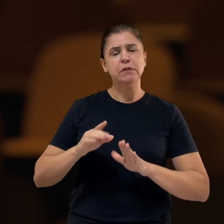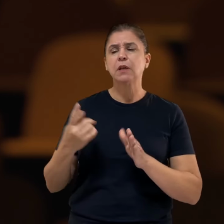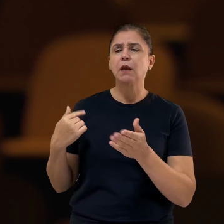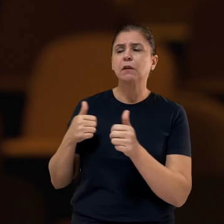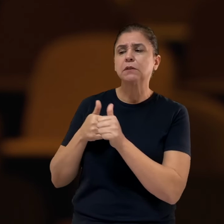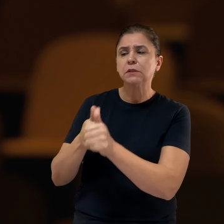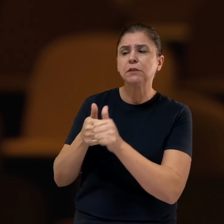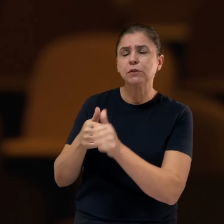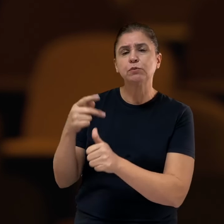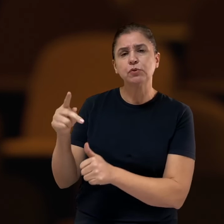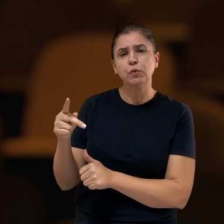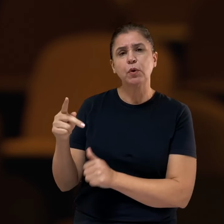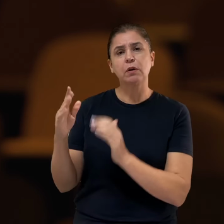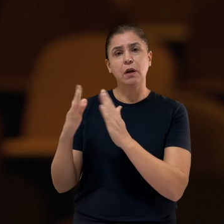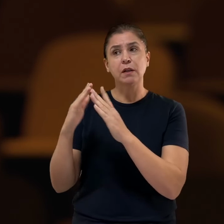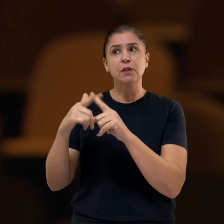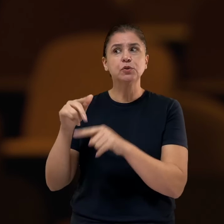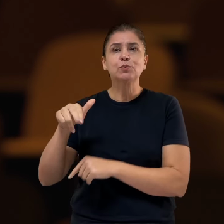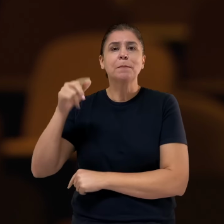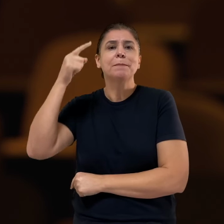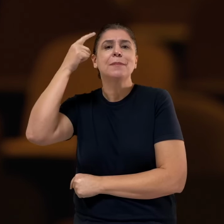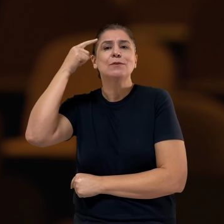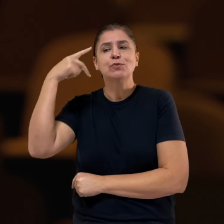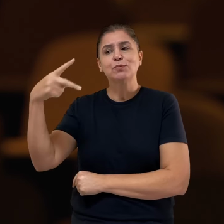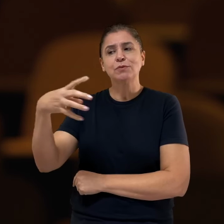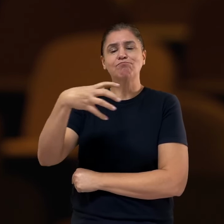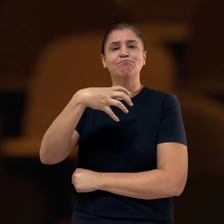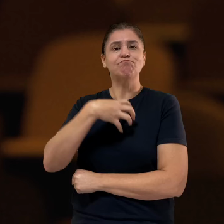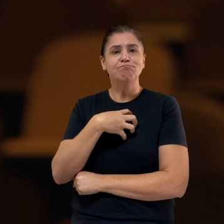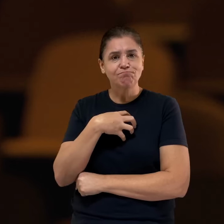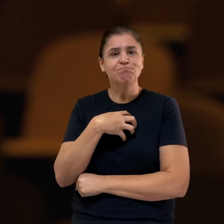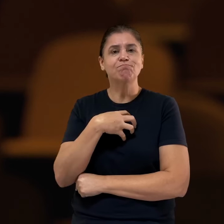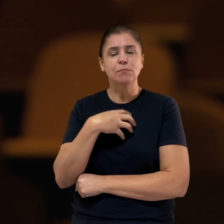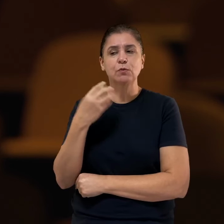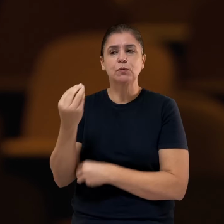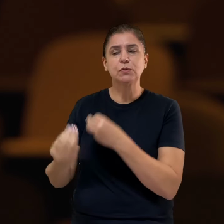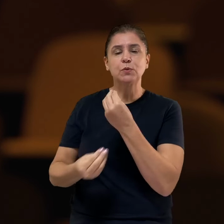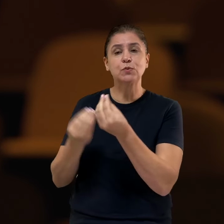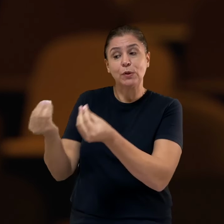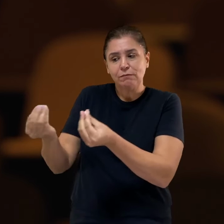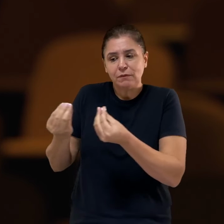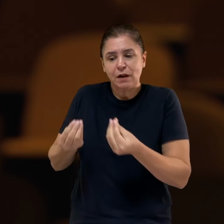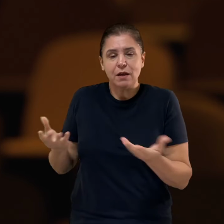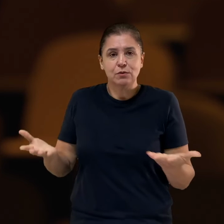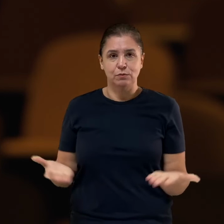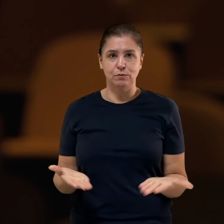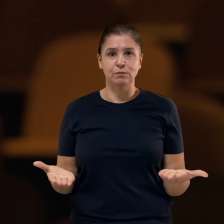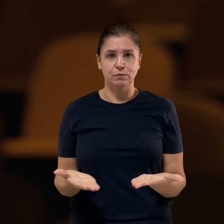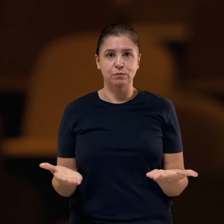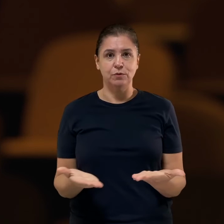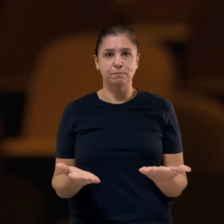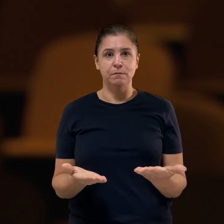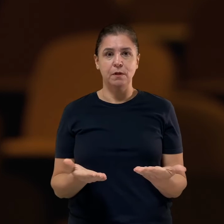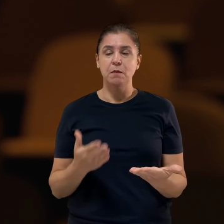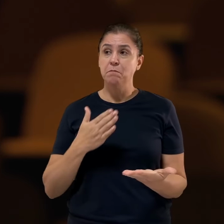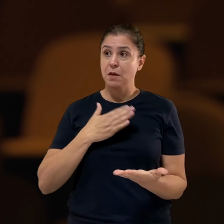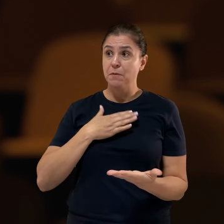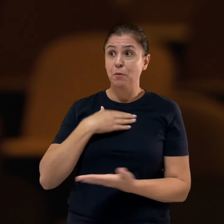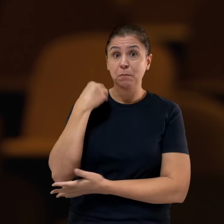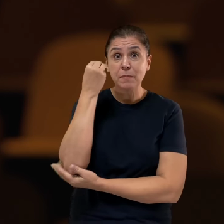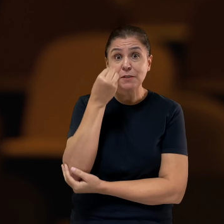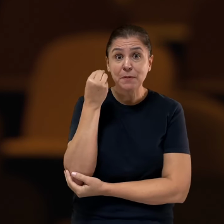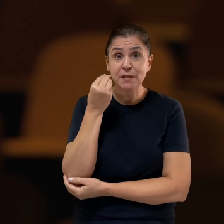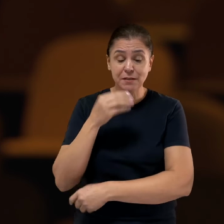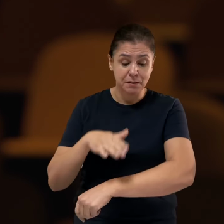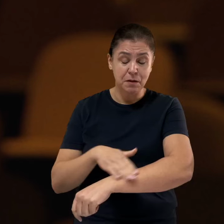acompanha o senhor na comunidade nunca pensou nessa conjuntura, tudo isso que o senhor traz aqui, isso para mim está